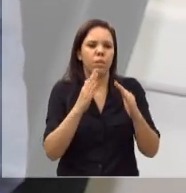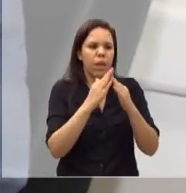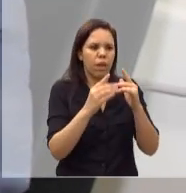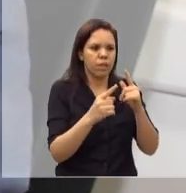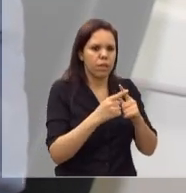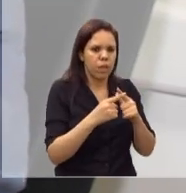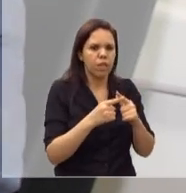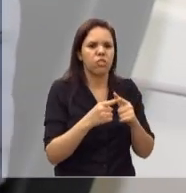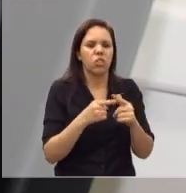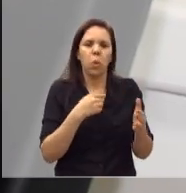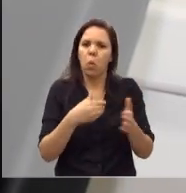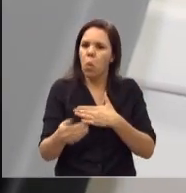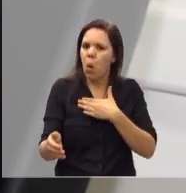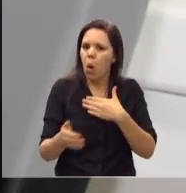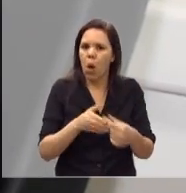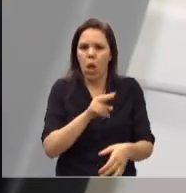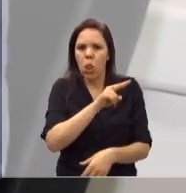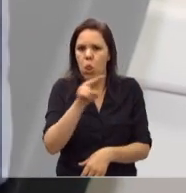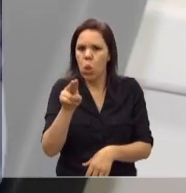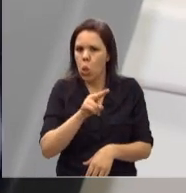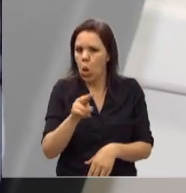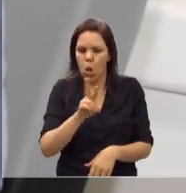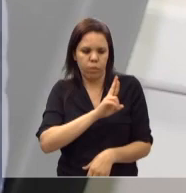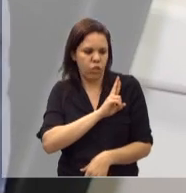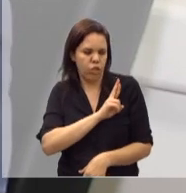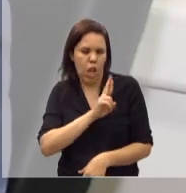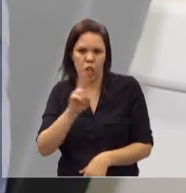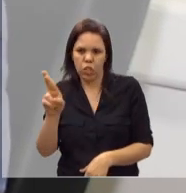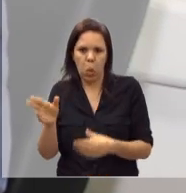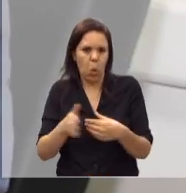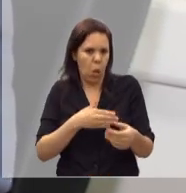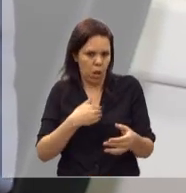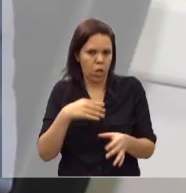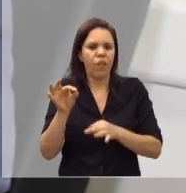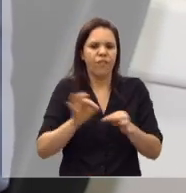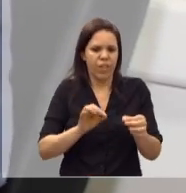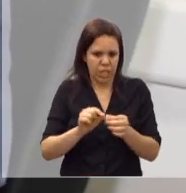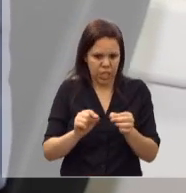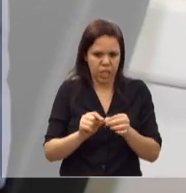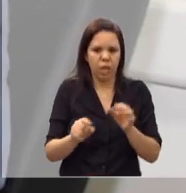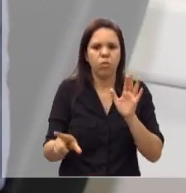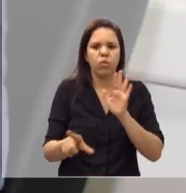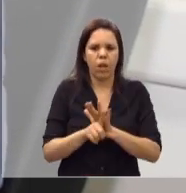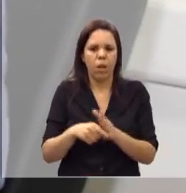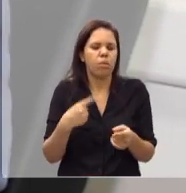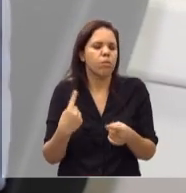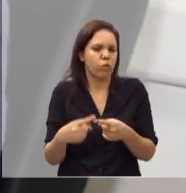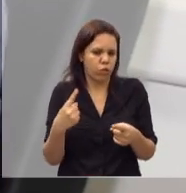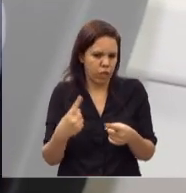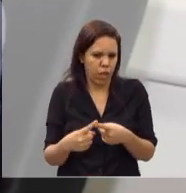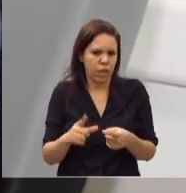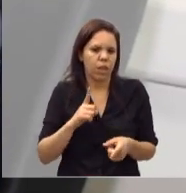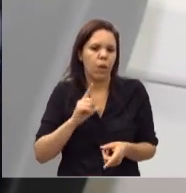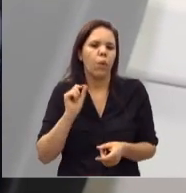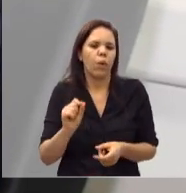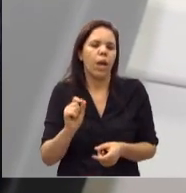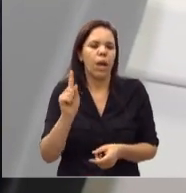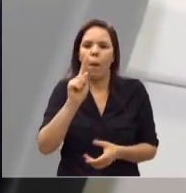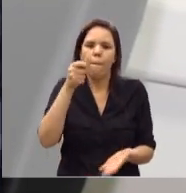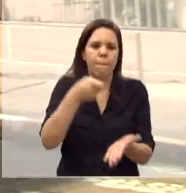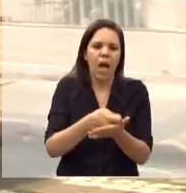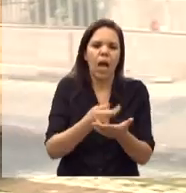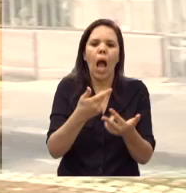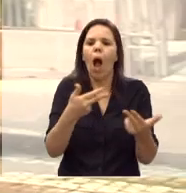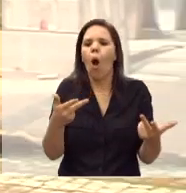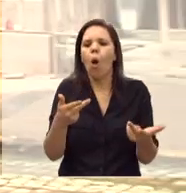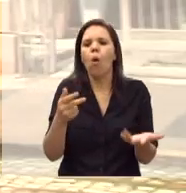isso independentemente da religião? É verdade, nós fizemos uma lei também, porque até que para equiparar, para